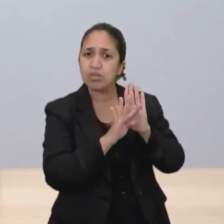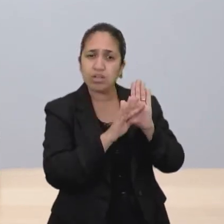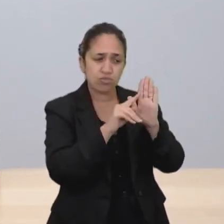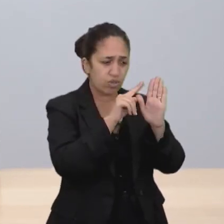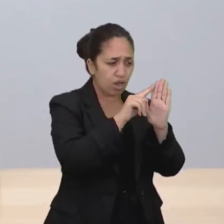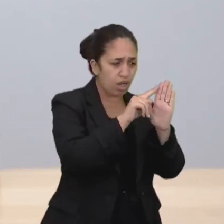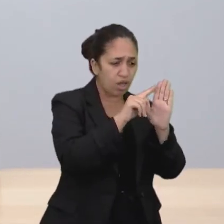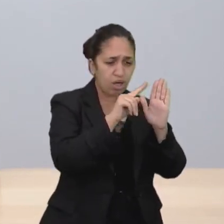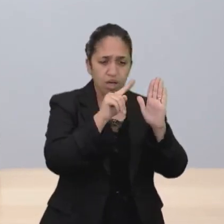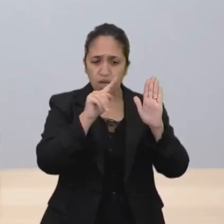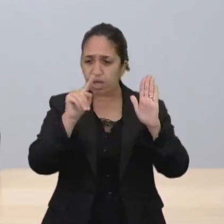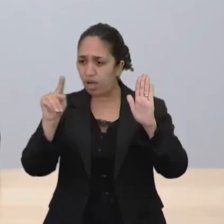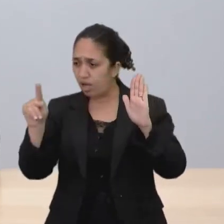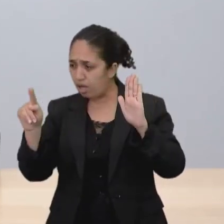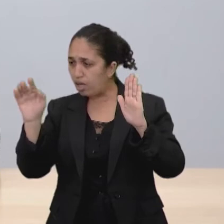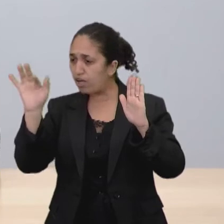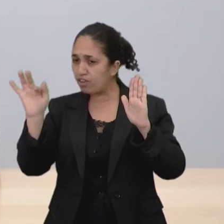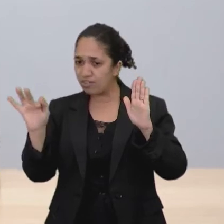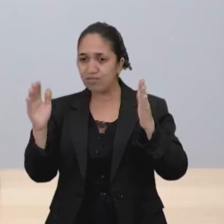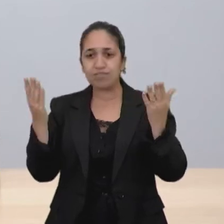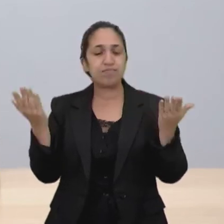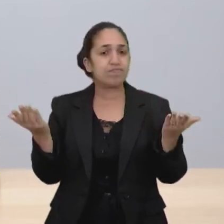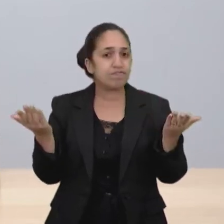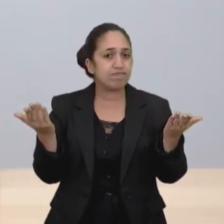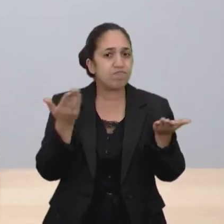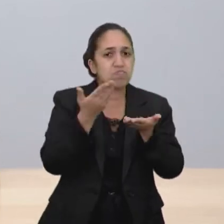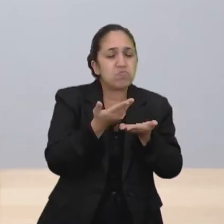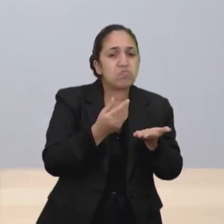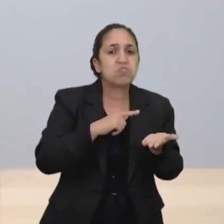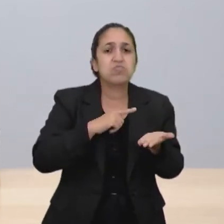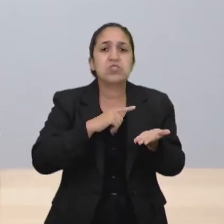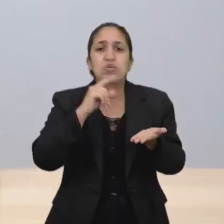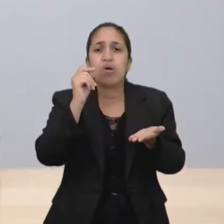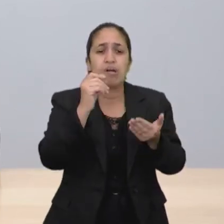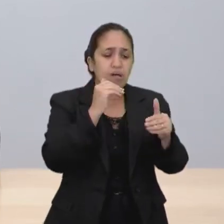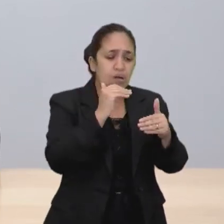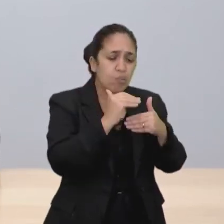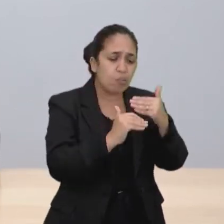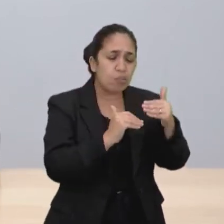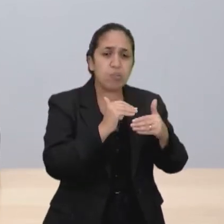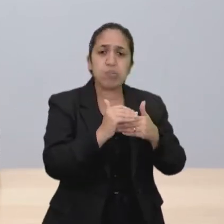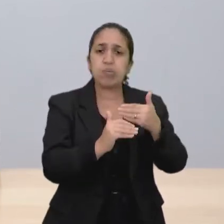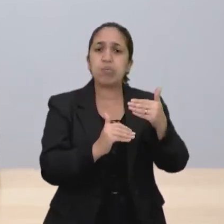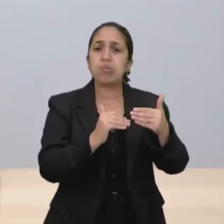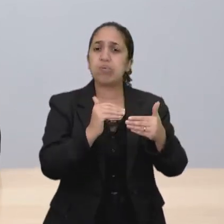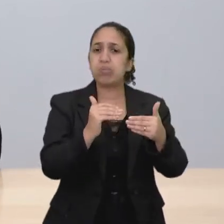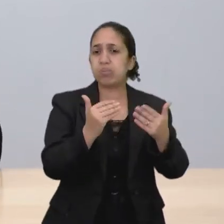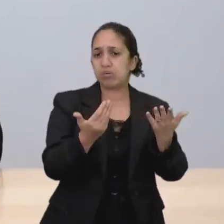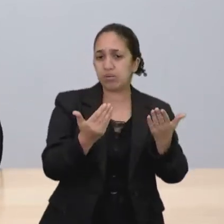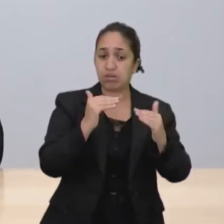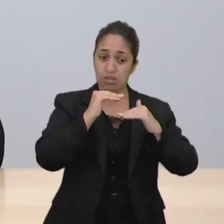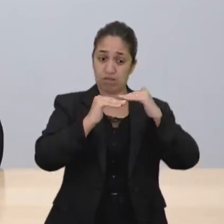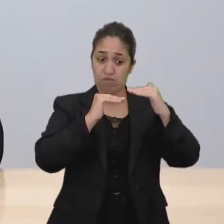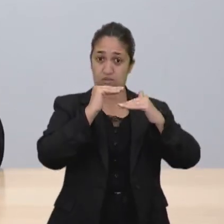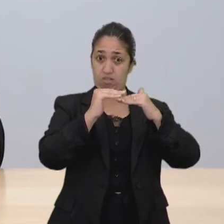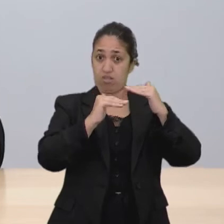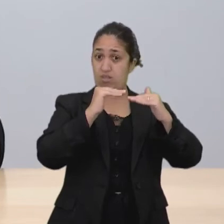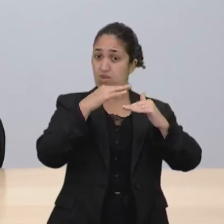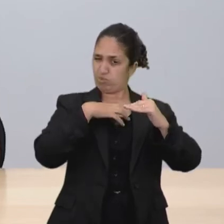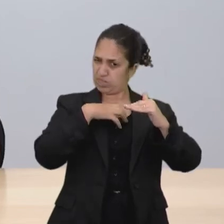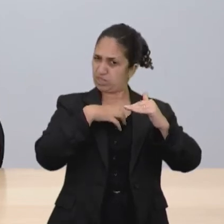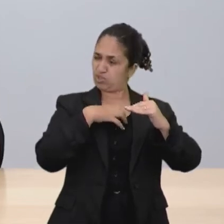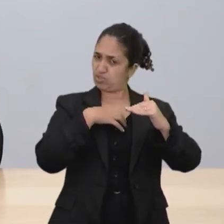lógica nesse texto. O texto ele tem um processo ali de evolução que faz